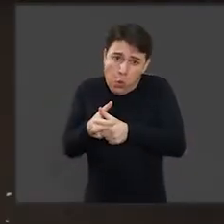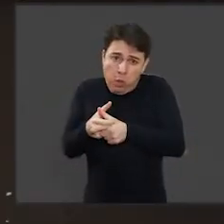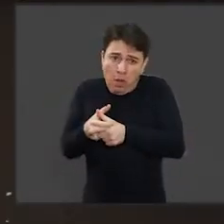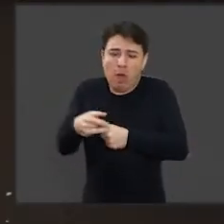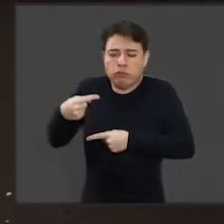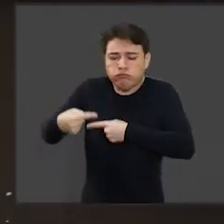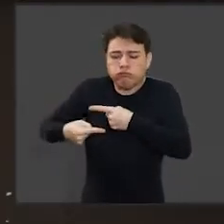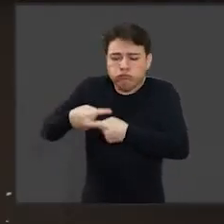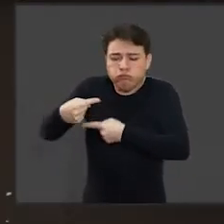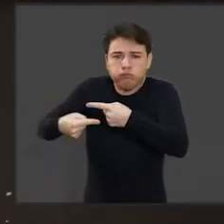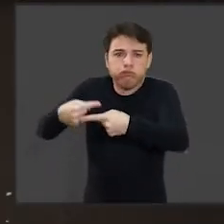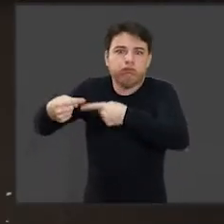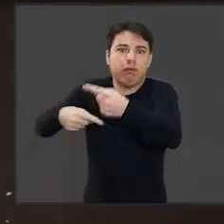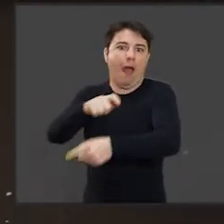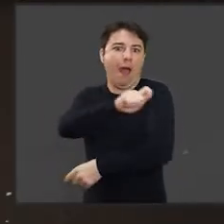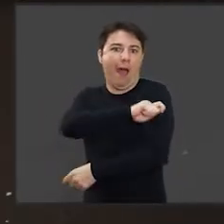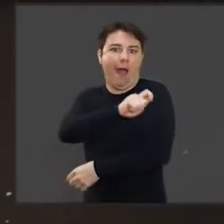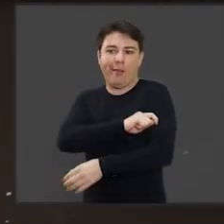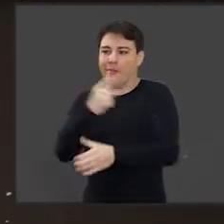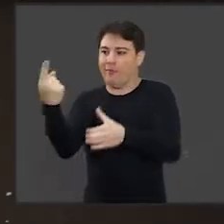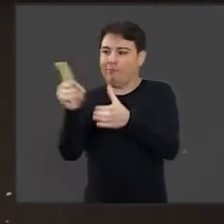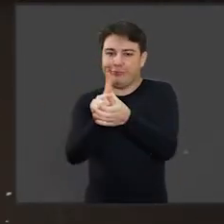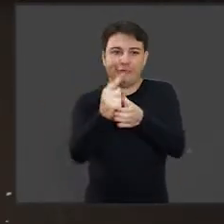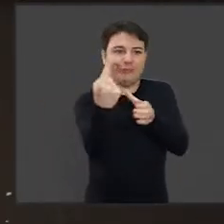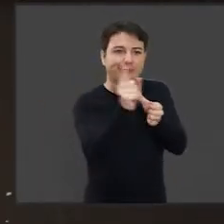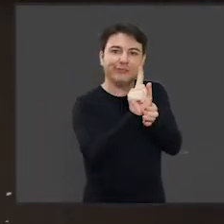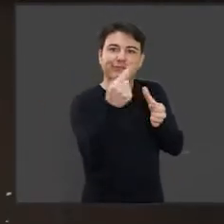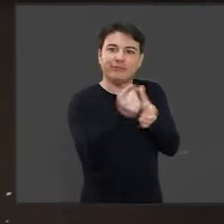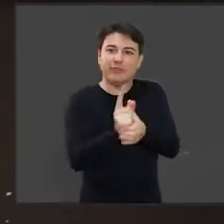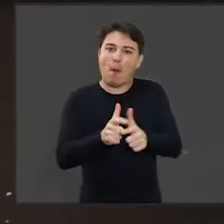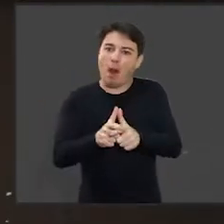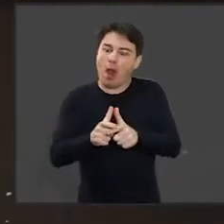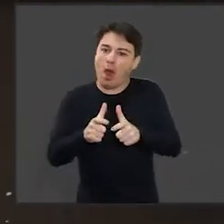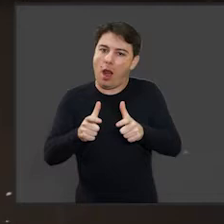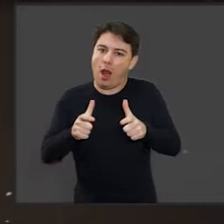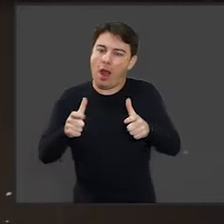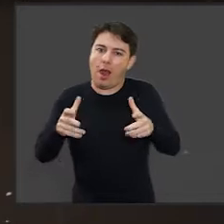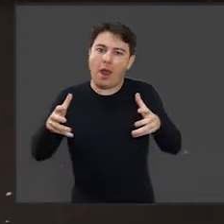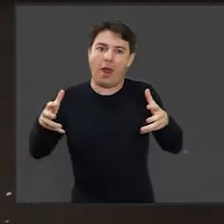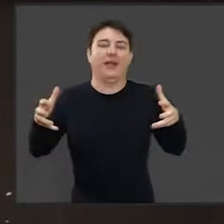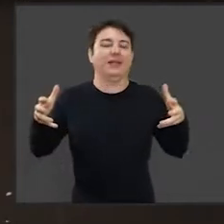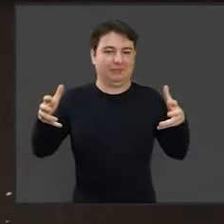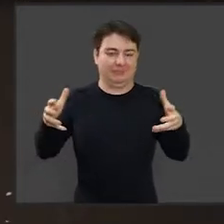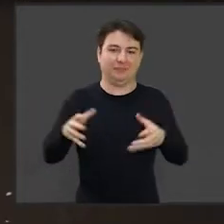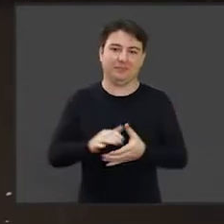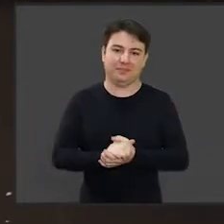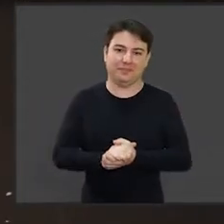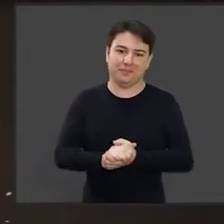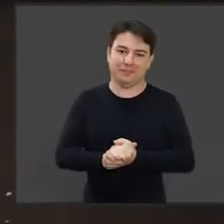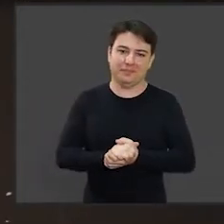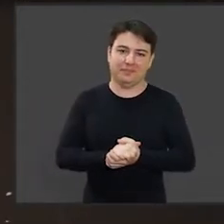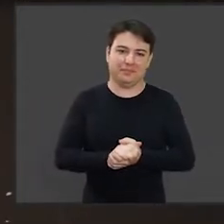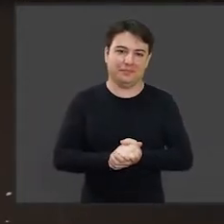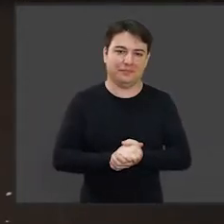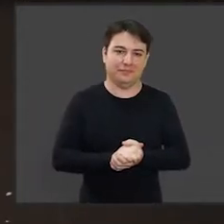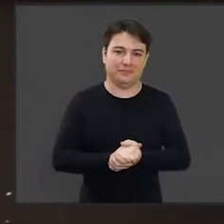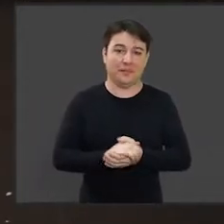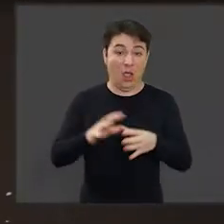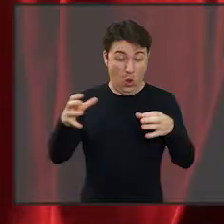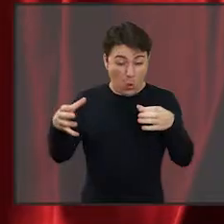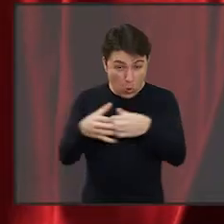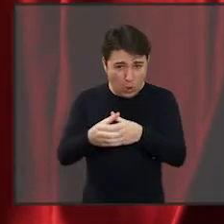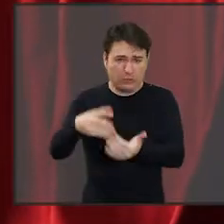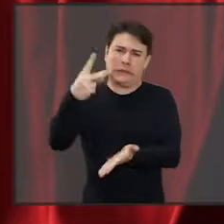gente começou com um número um pouco menor do que isso, e aos poucos foi absorvendo alunos dos cursos que se interessavam bastante em